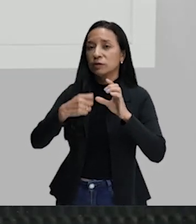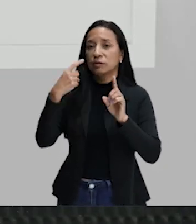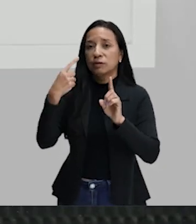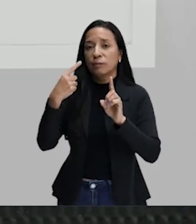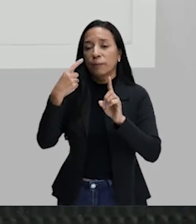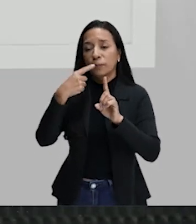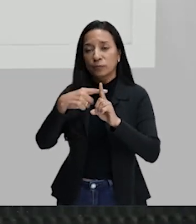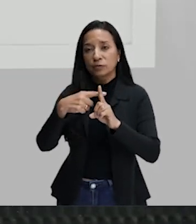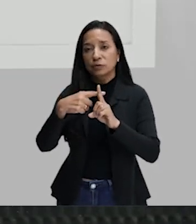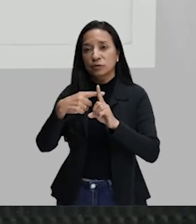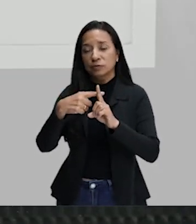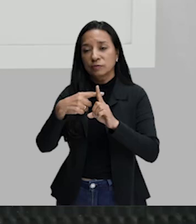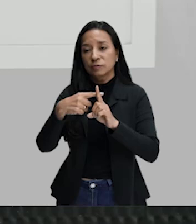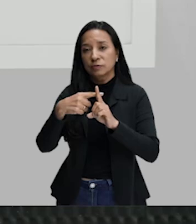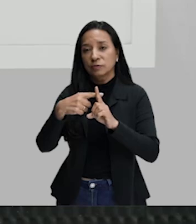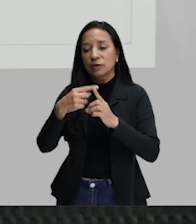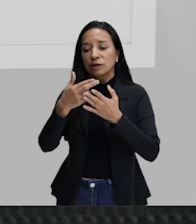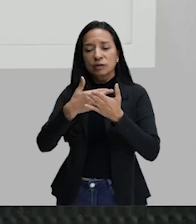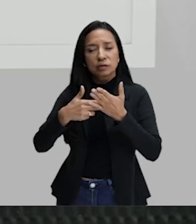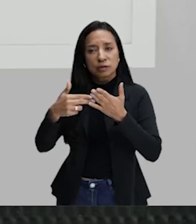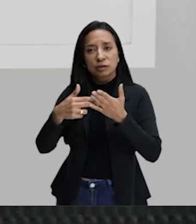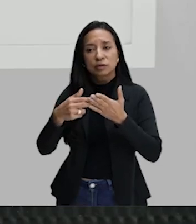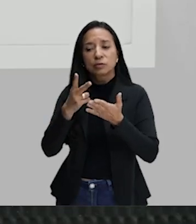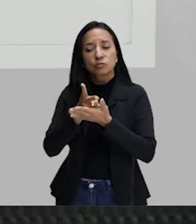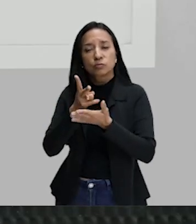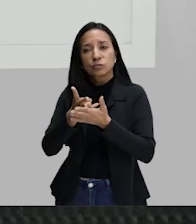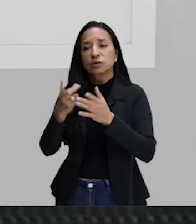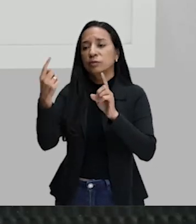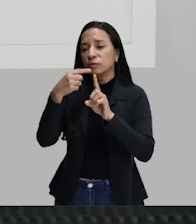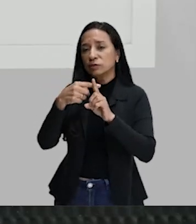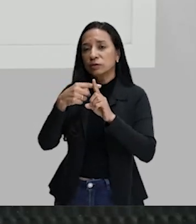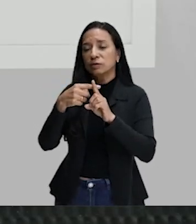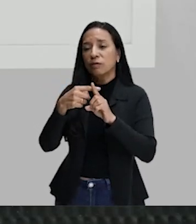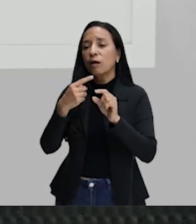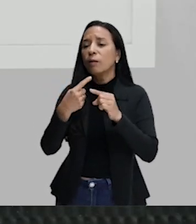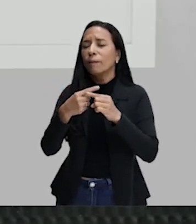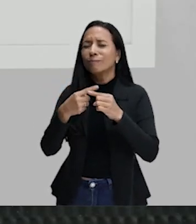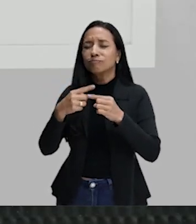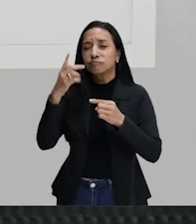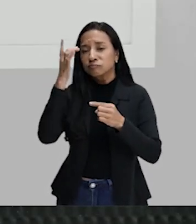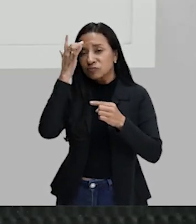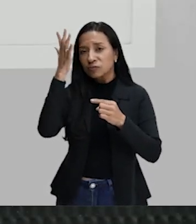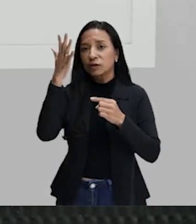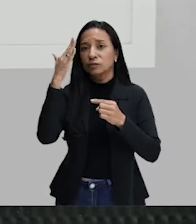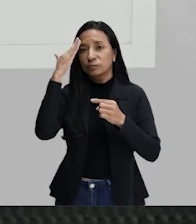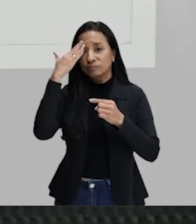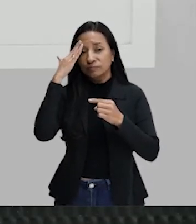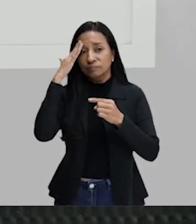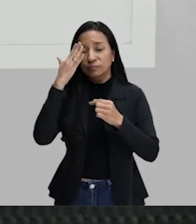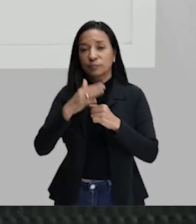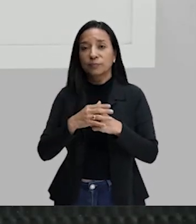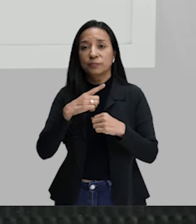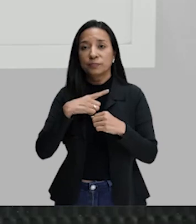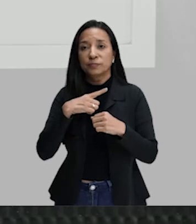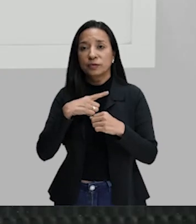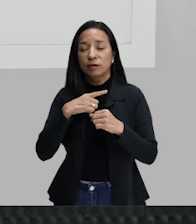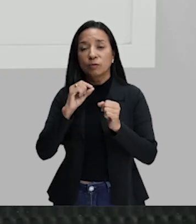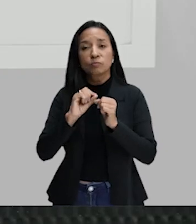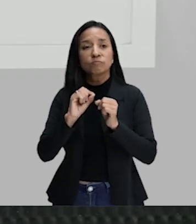porque ela é a mais fácil de a gente entender. Eu vou ter aqui a